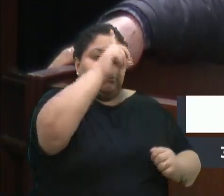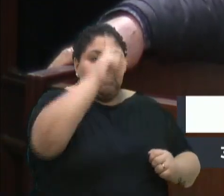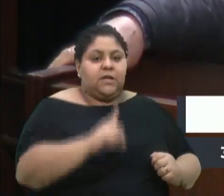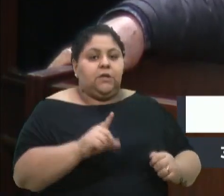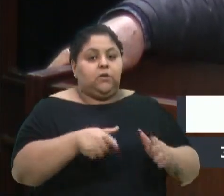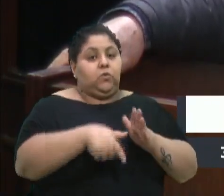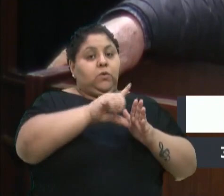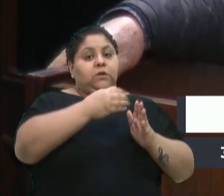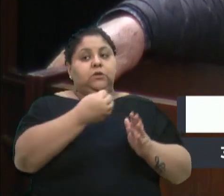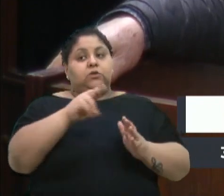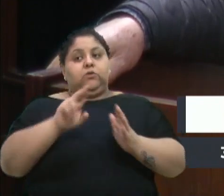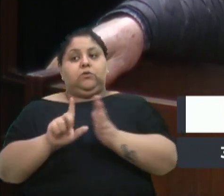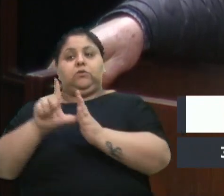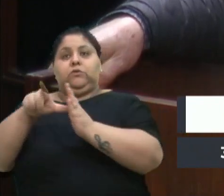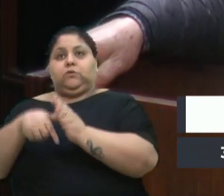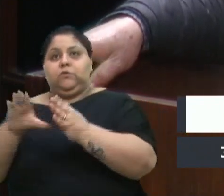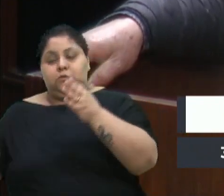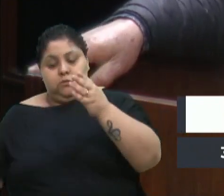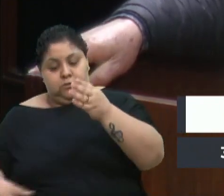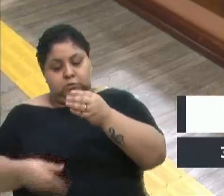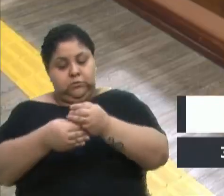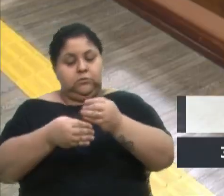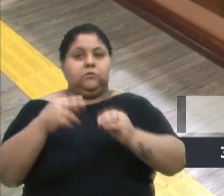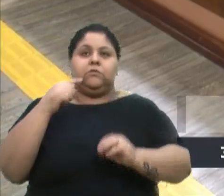depois. A sua parte, vereadora Rosa.